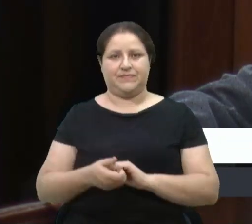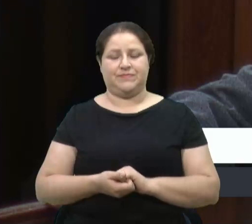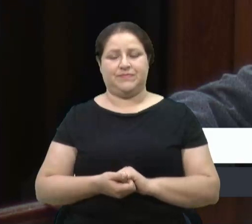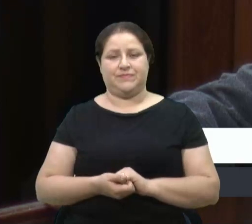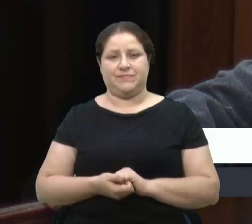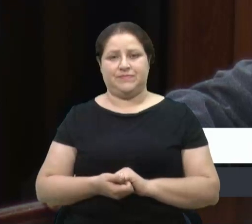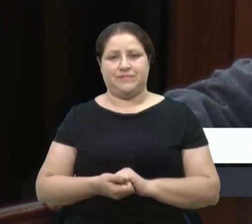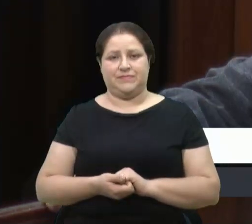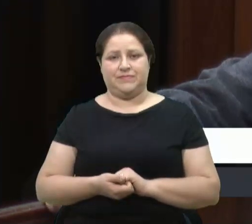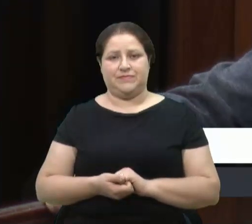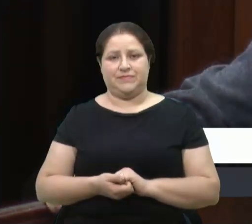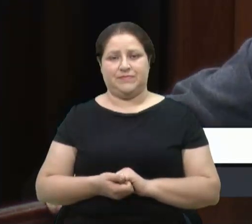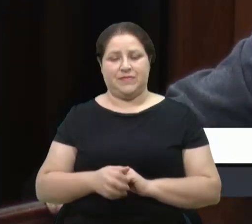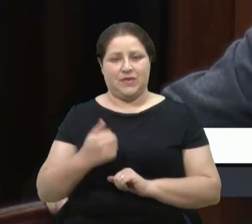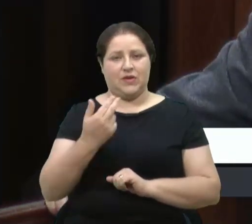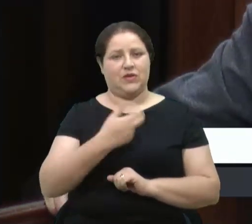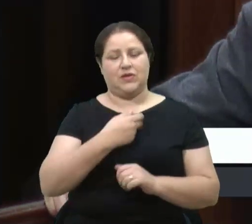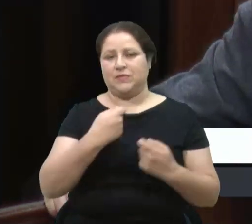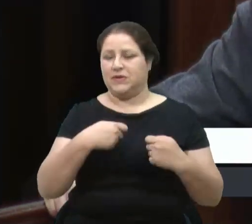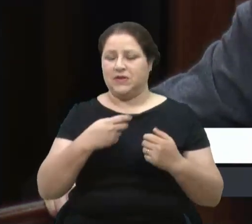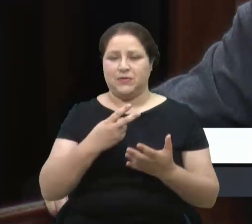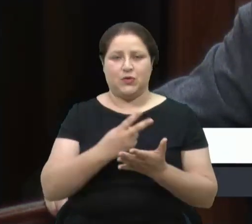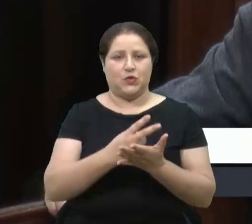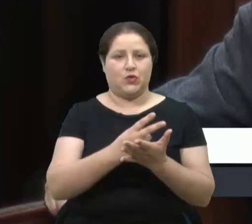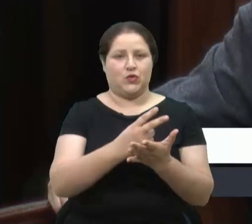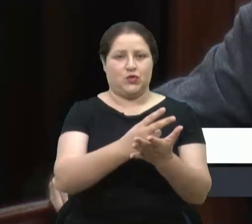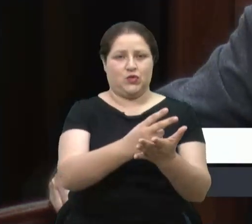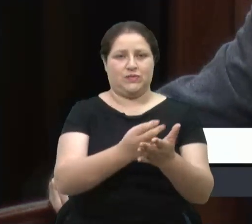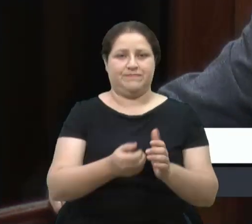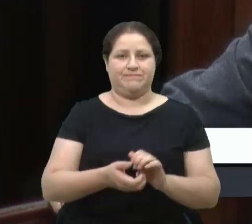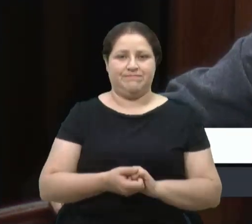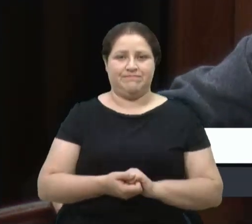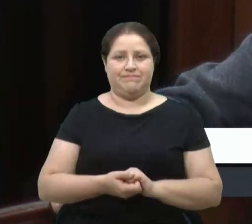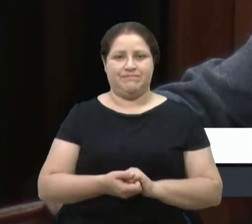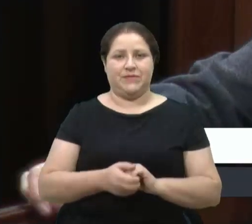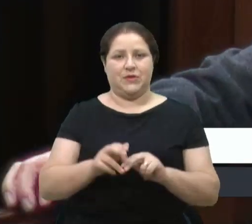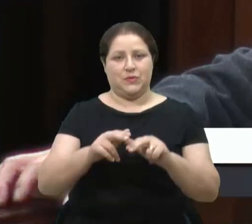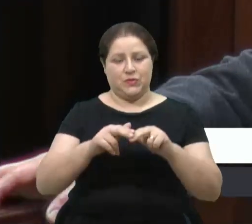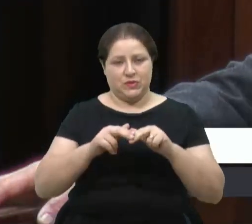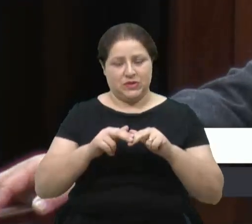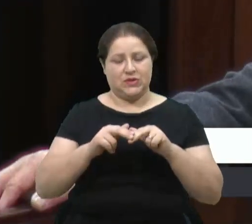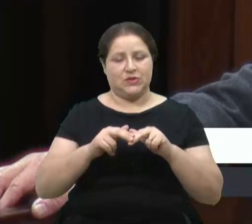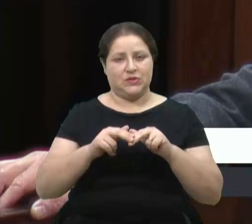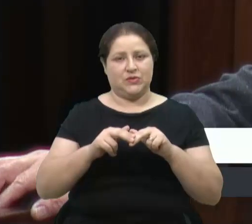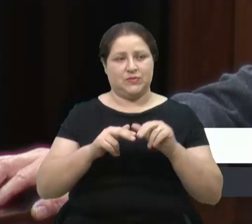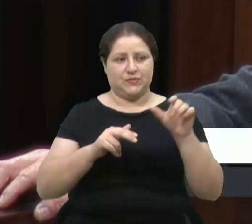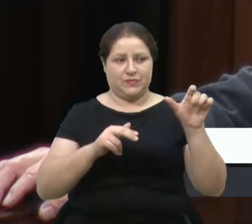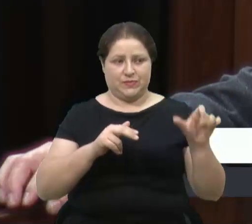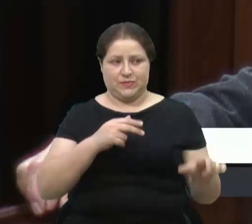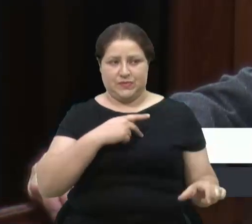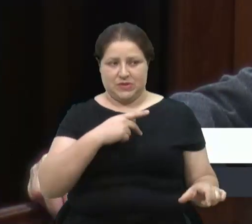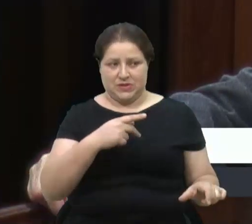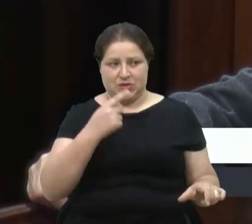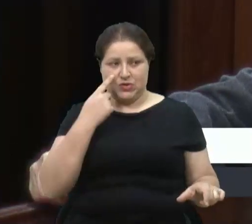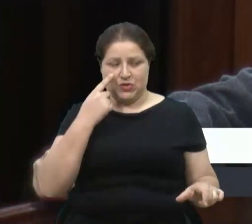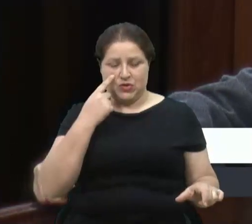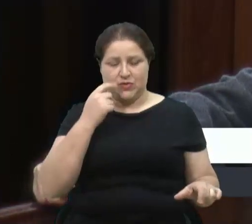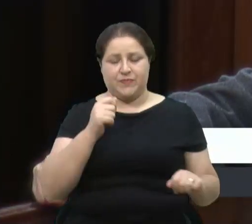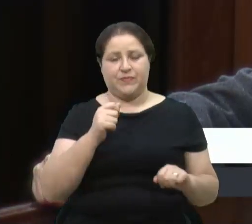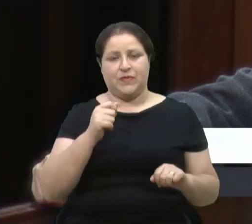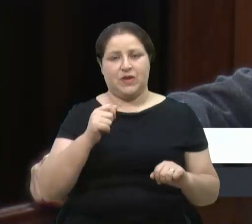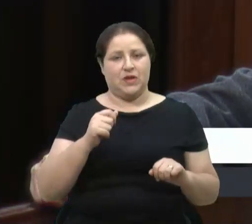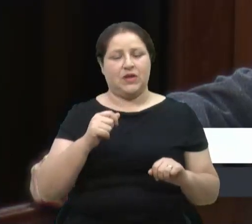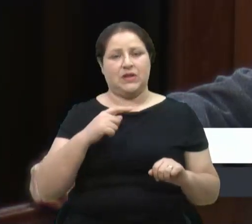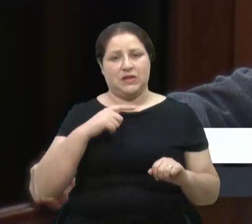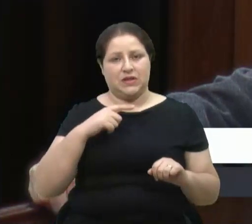e nós precisamos dar continuidade e nesse sentido da Memória foi aonde com toda a dificuldade financeira